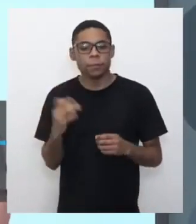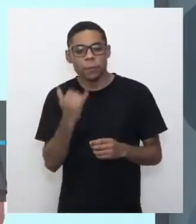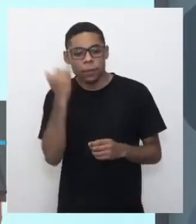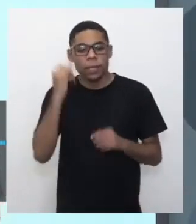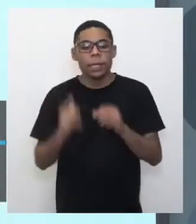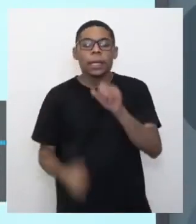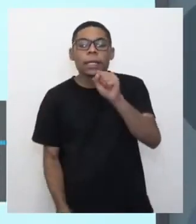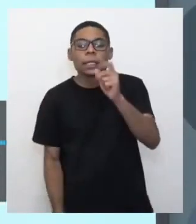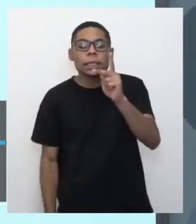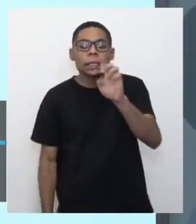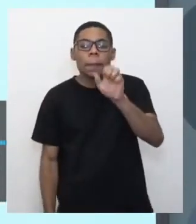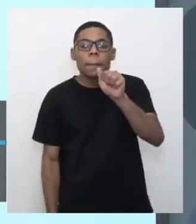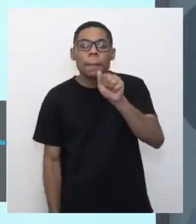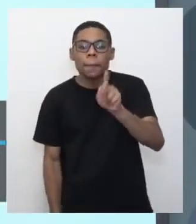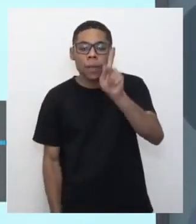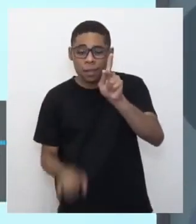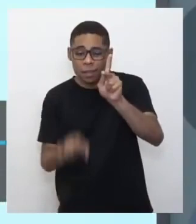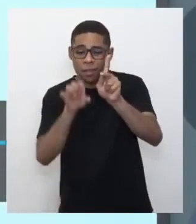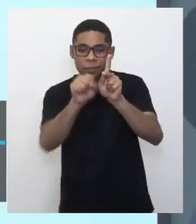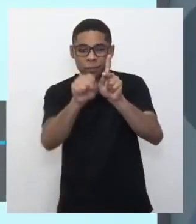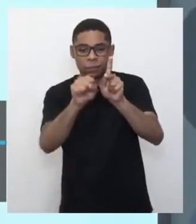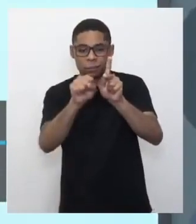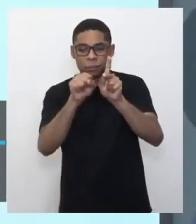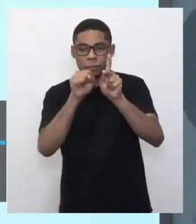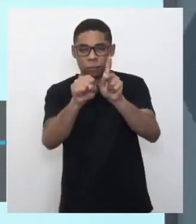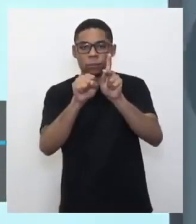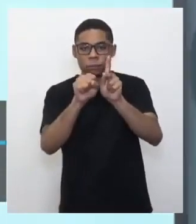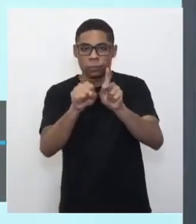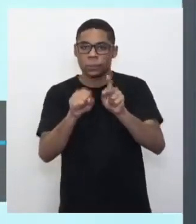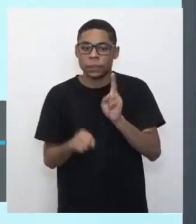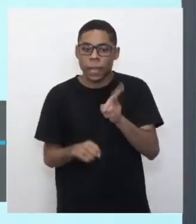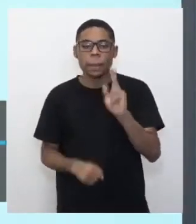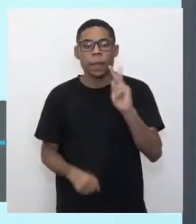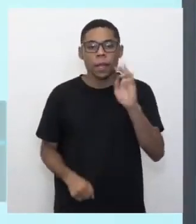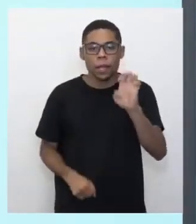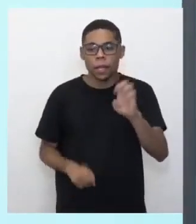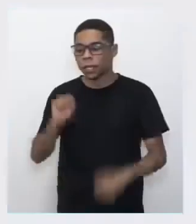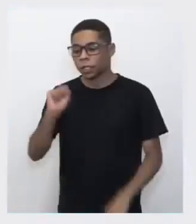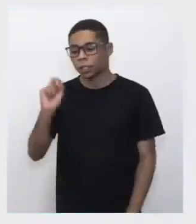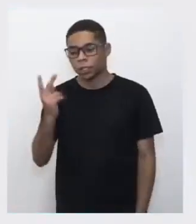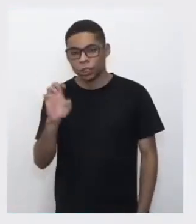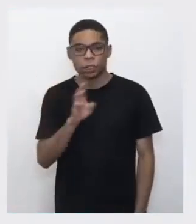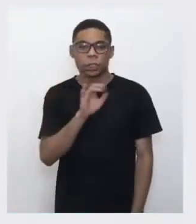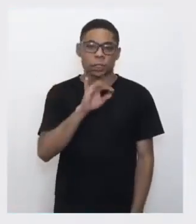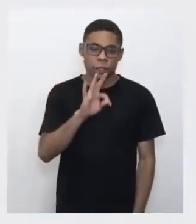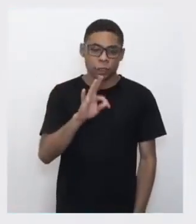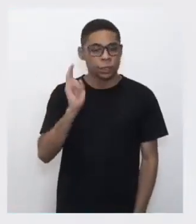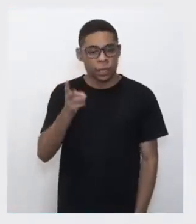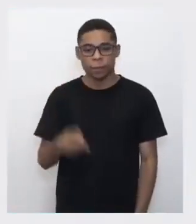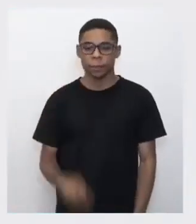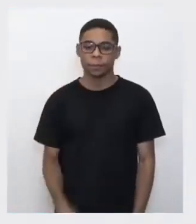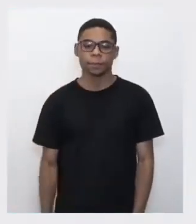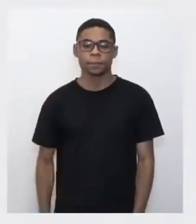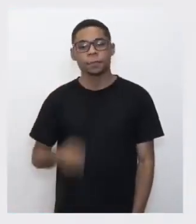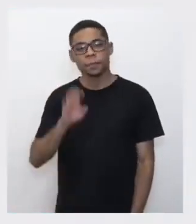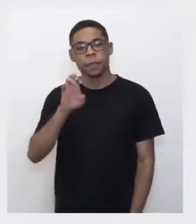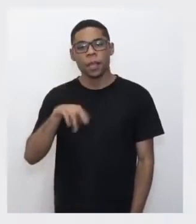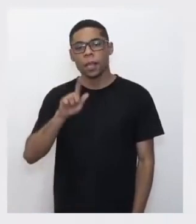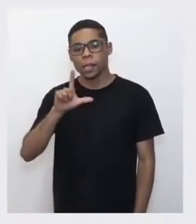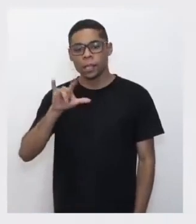uma conotação de que, ok, preciso estudar um pouquinho mais. Tá? É isso que vai acontecer. Então, he speaks English. All